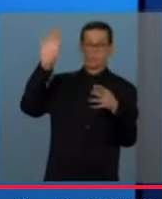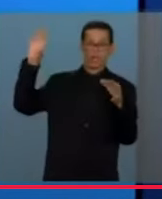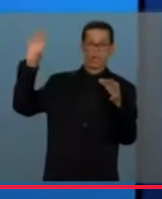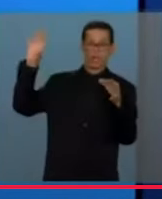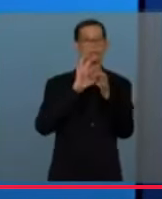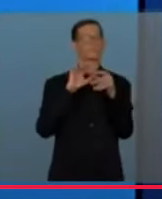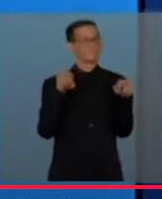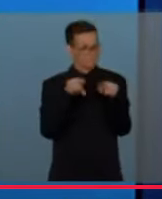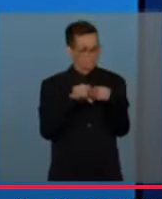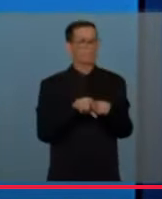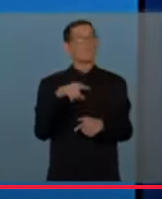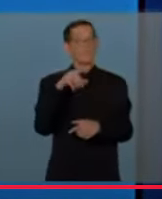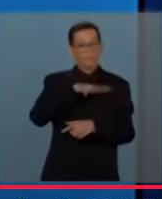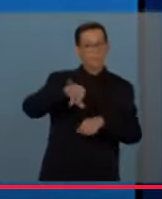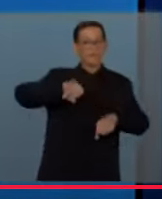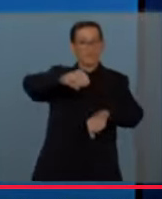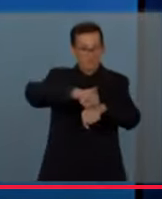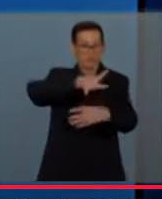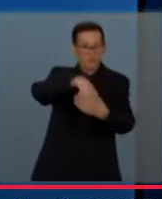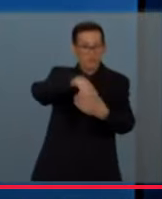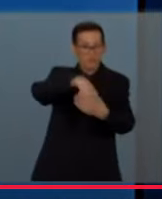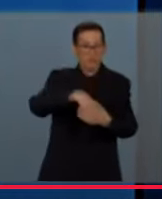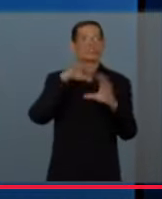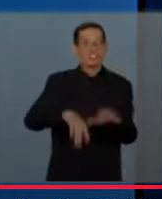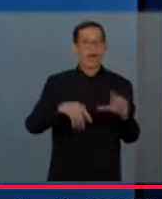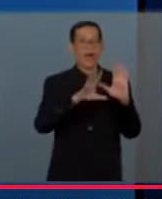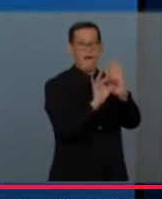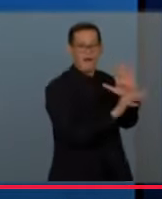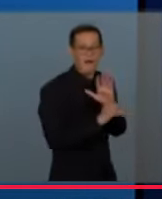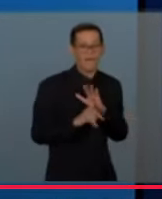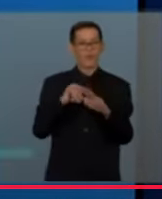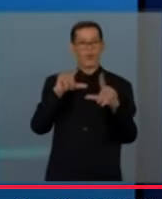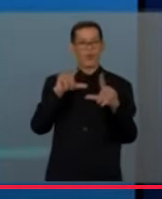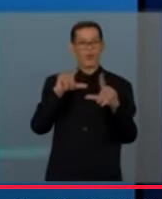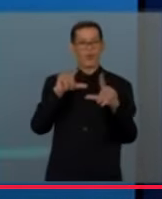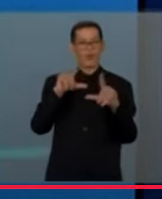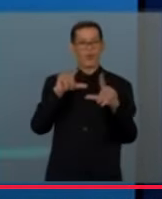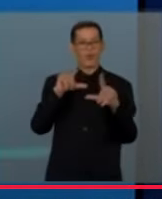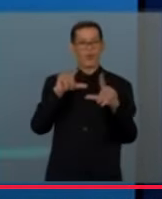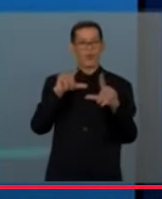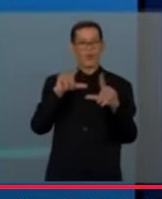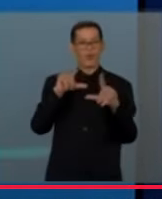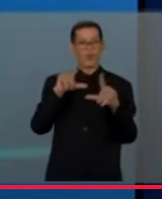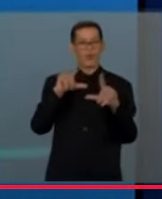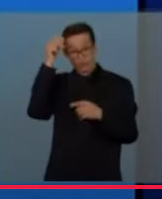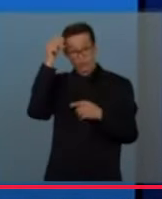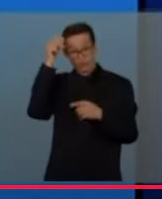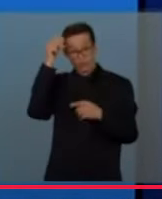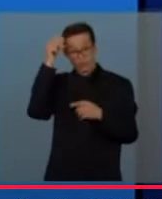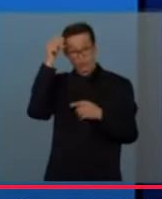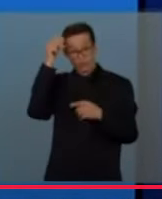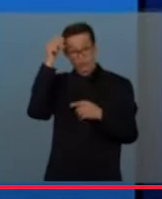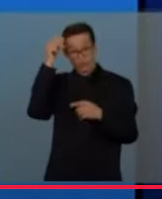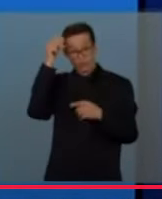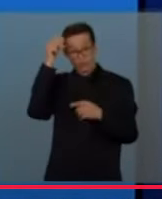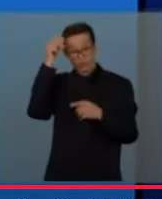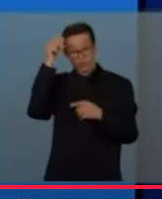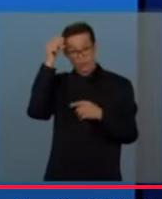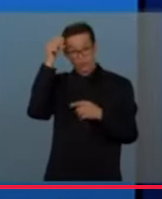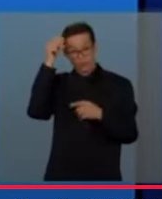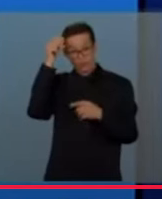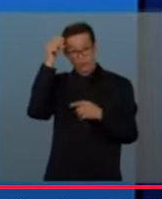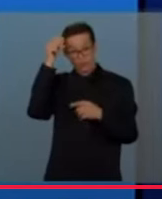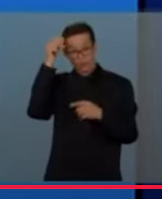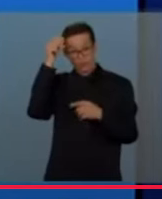mano reduziu em 60% os casos de ru forto ru forto estive outro dia na Pr Ai meu Deus ó chegou a hora hein chegou a hora hein para quem não tava